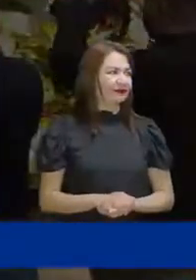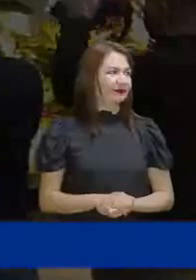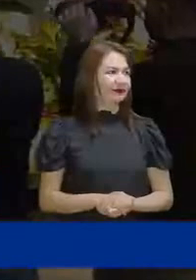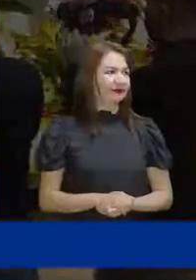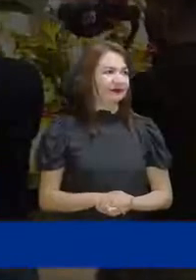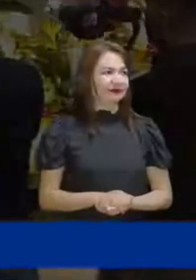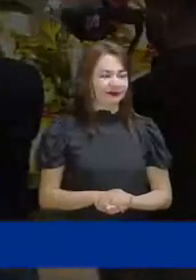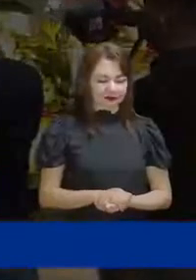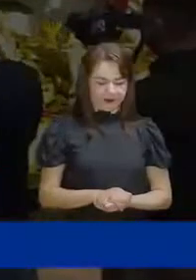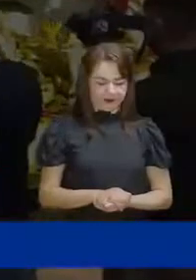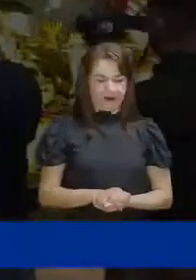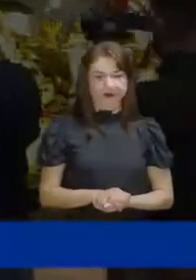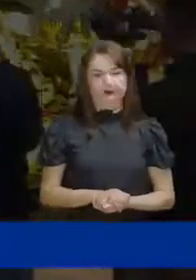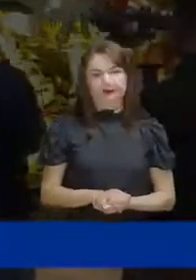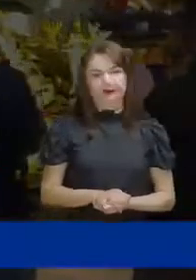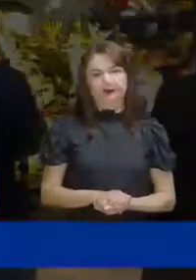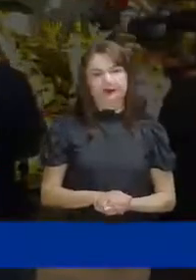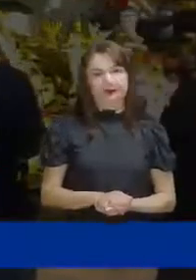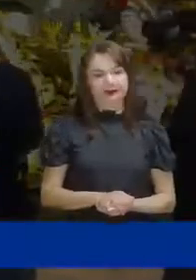Eles posam para a foto.